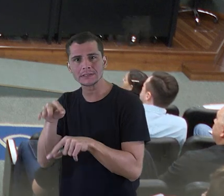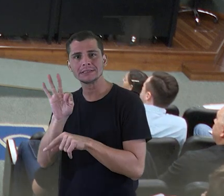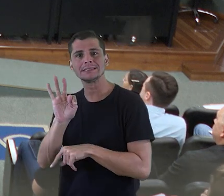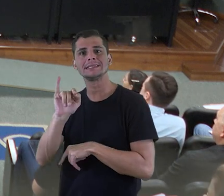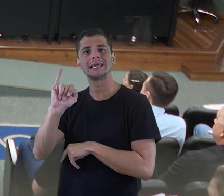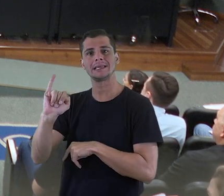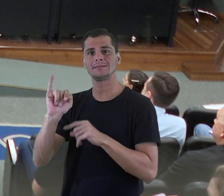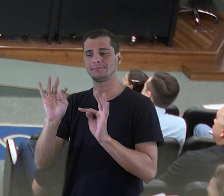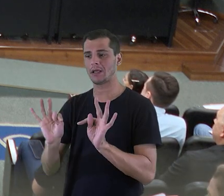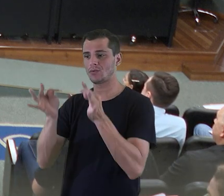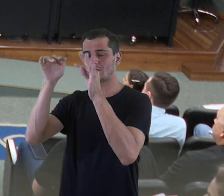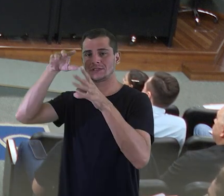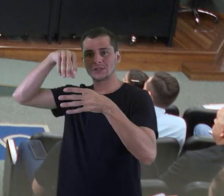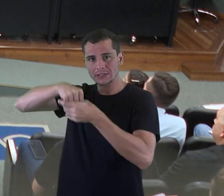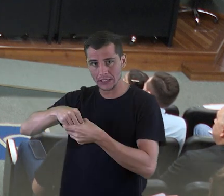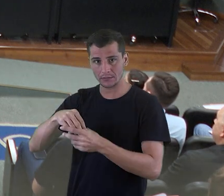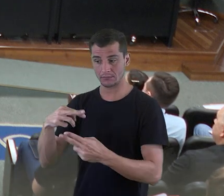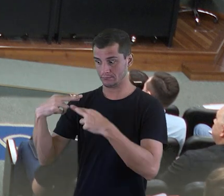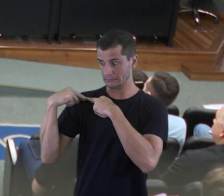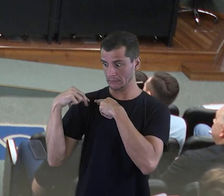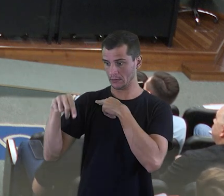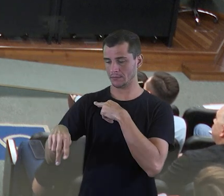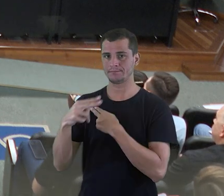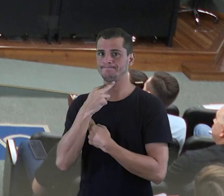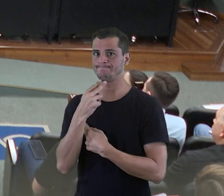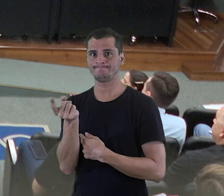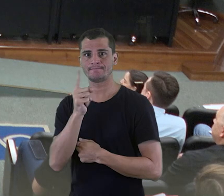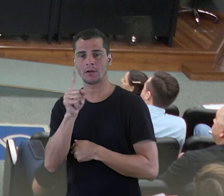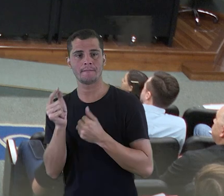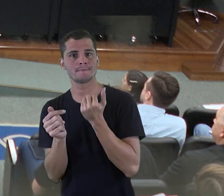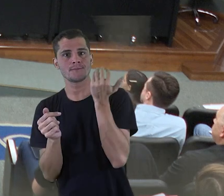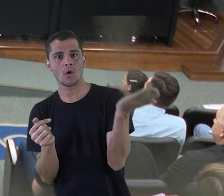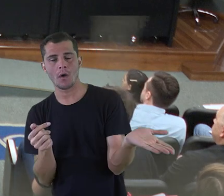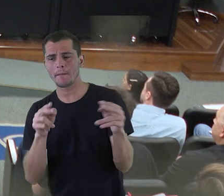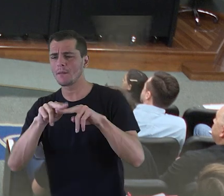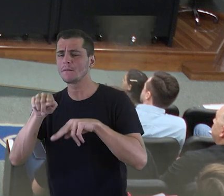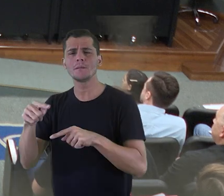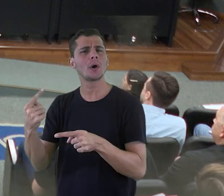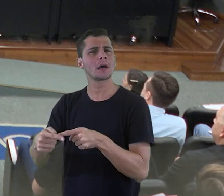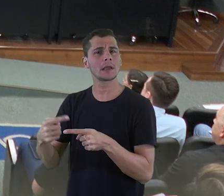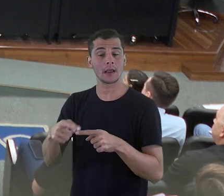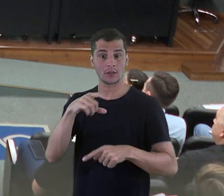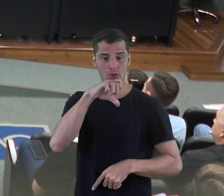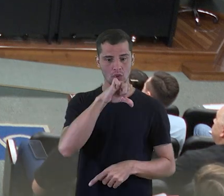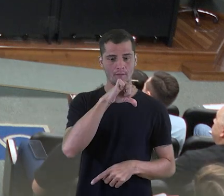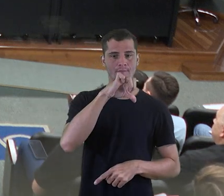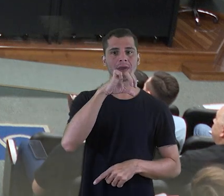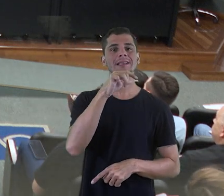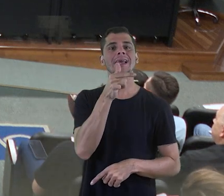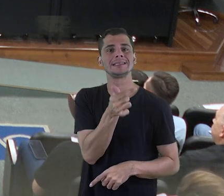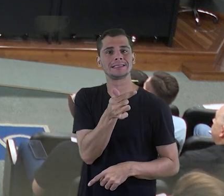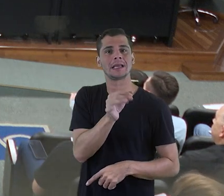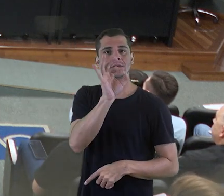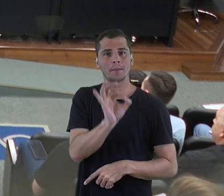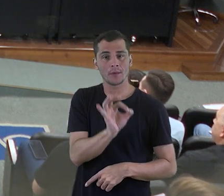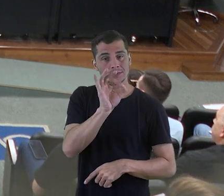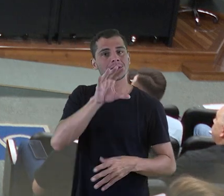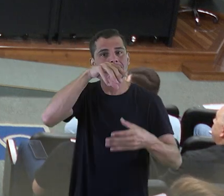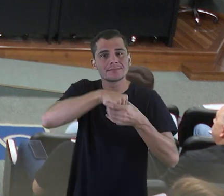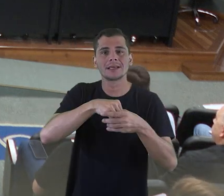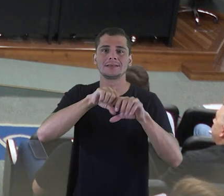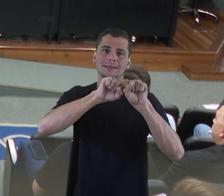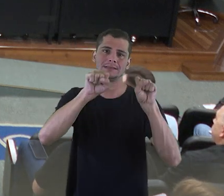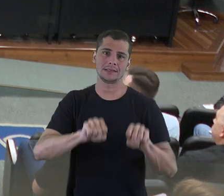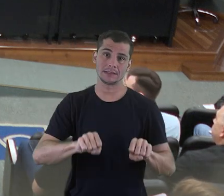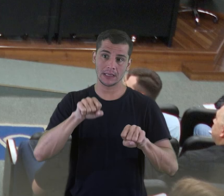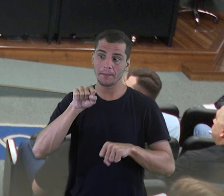eventualmente algum dado tramitar no sistema e o encarregado se confundir com algum gestor de TI ou com algum servidor